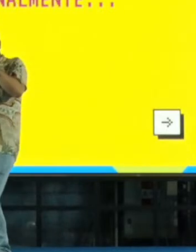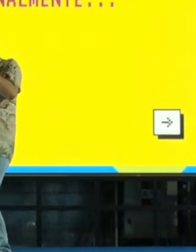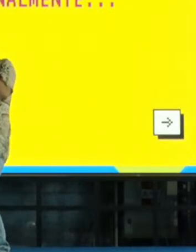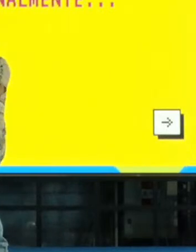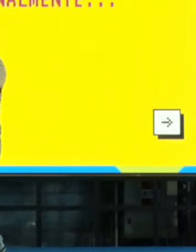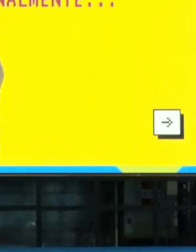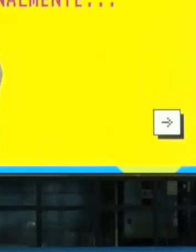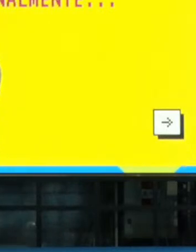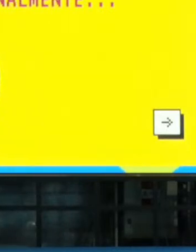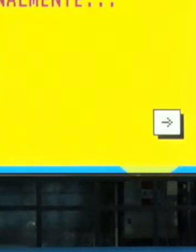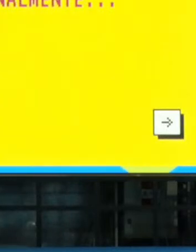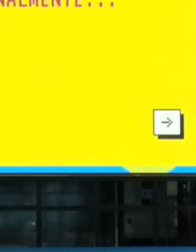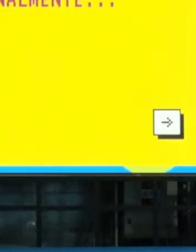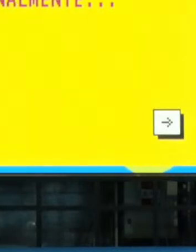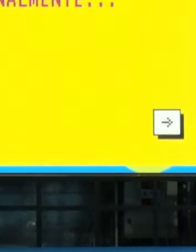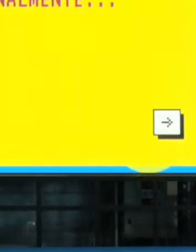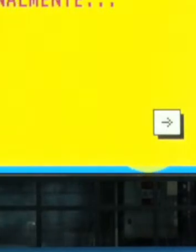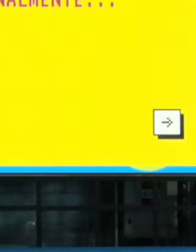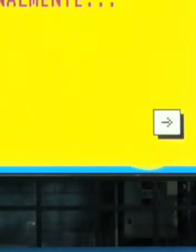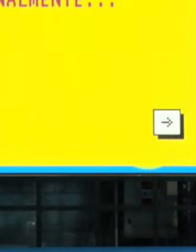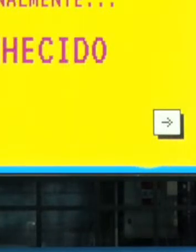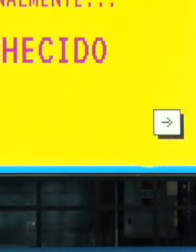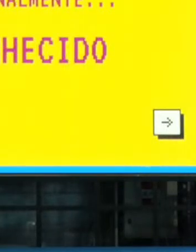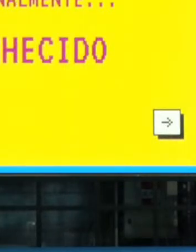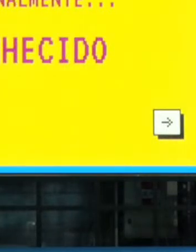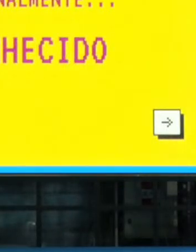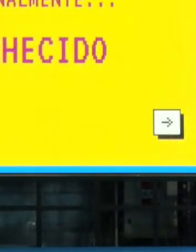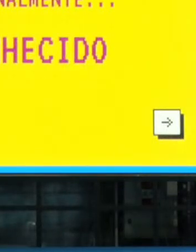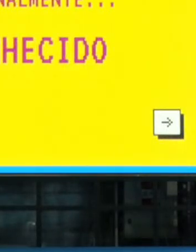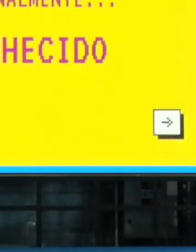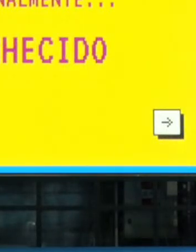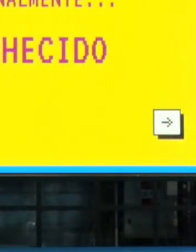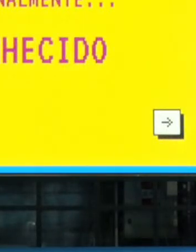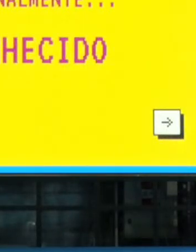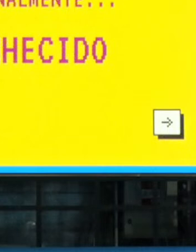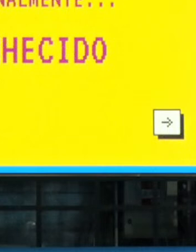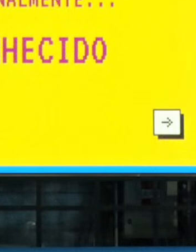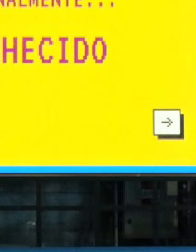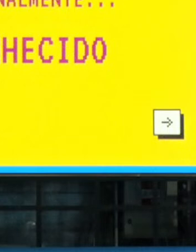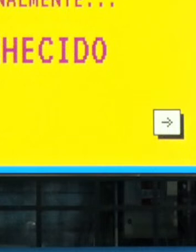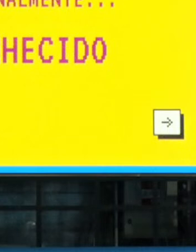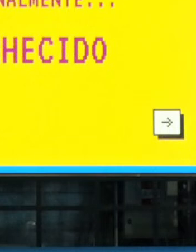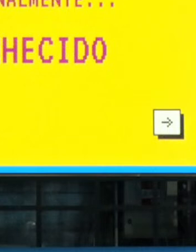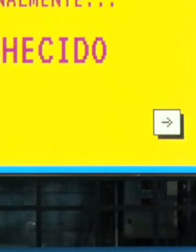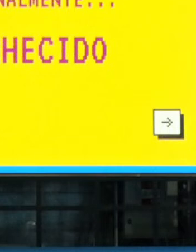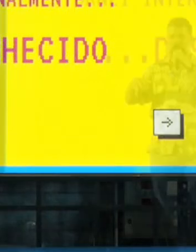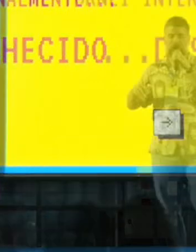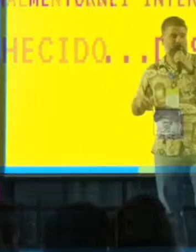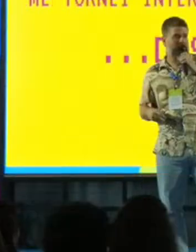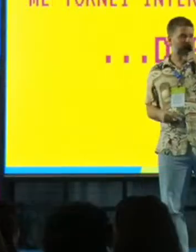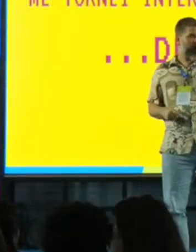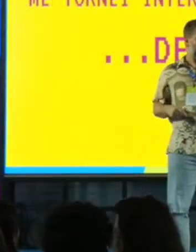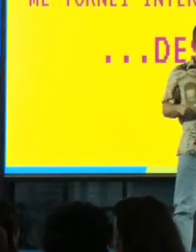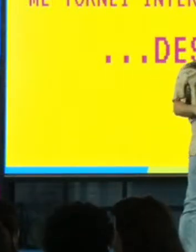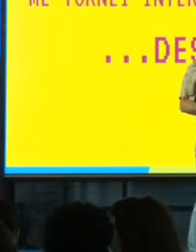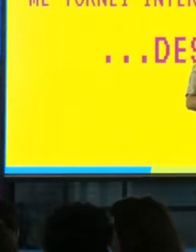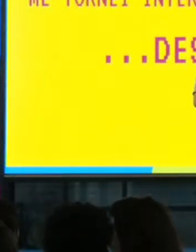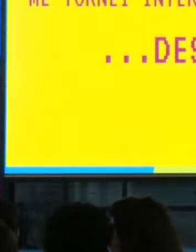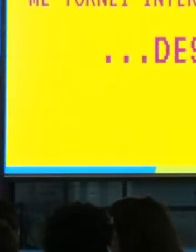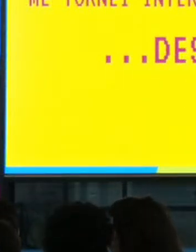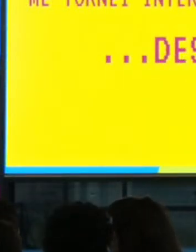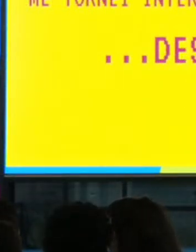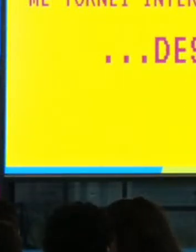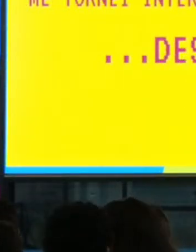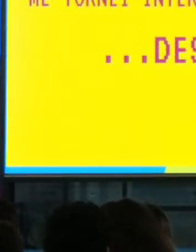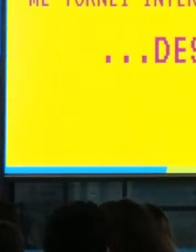todinha. E aí, graças a ele, eu me tornei internacionalmente desconhecido, porque ninguém viu o programa. Aqui mesmo eu aposto que ninguém assistiu.